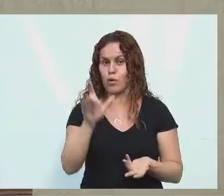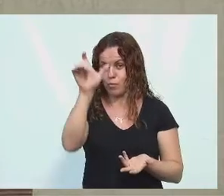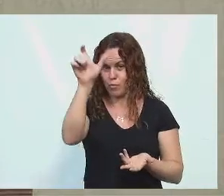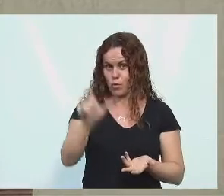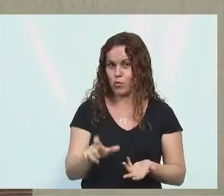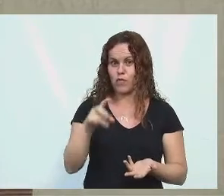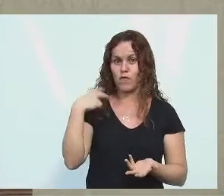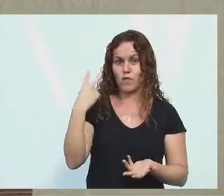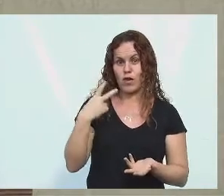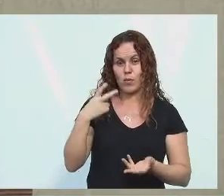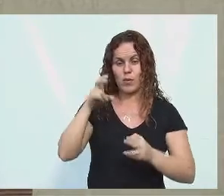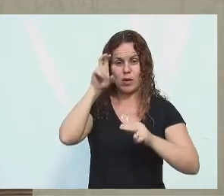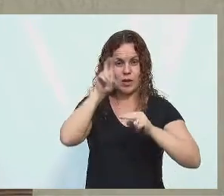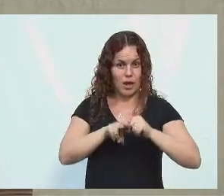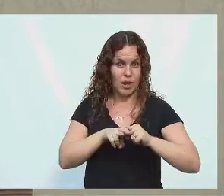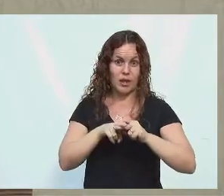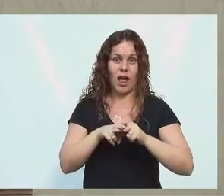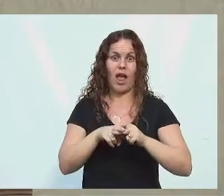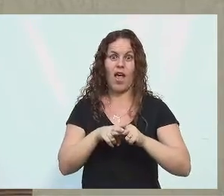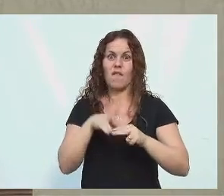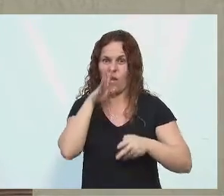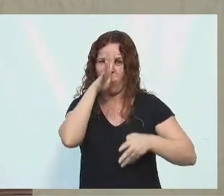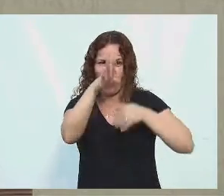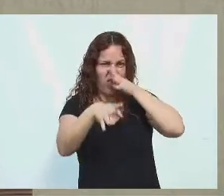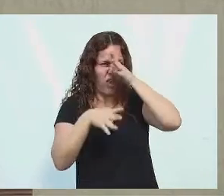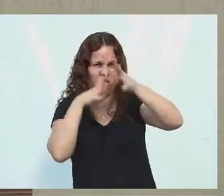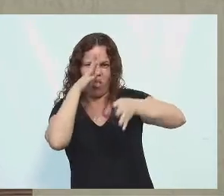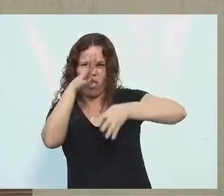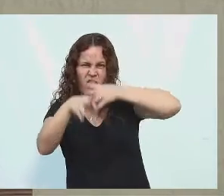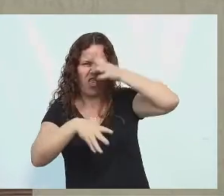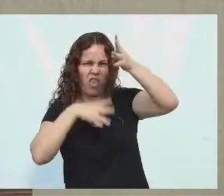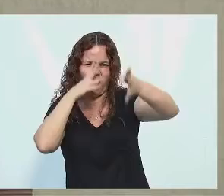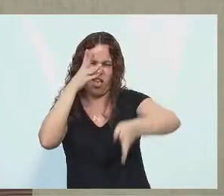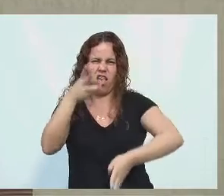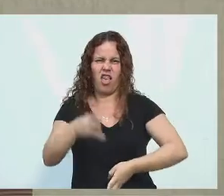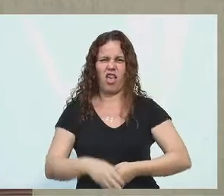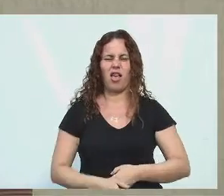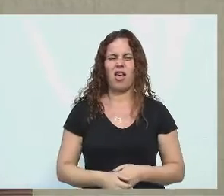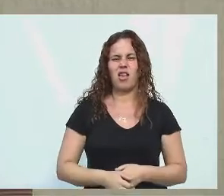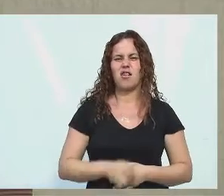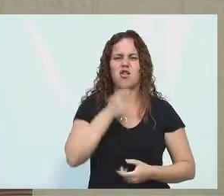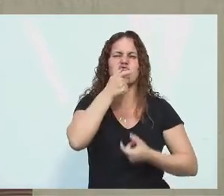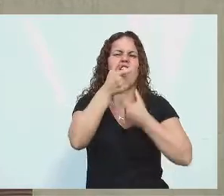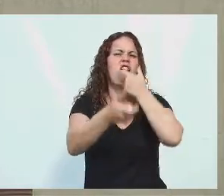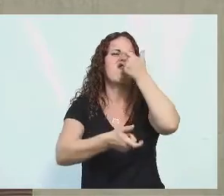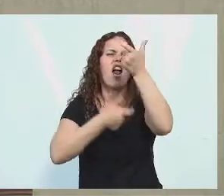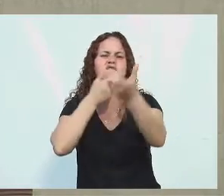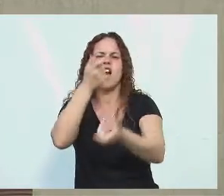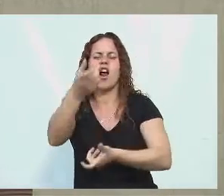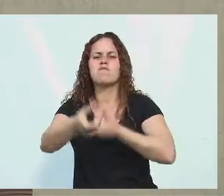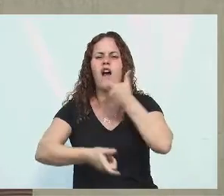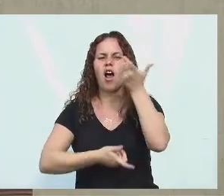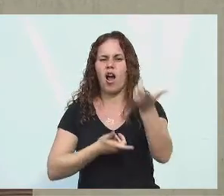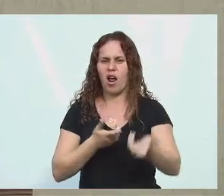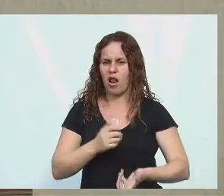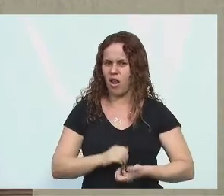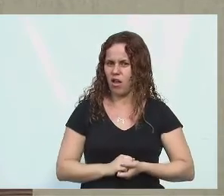vereador ficar sentando a pune e outros não, vão aprender, vamos julgar assim, uma coisa mais tranquila, fazer uma campanha